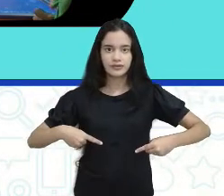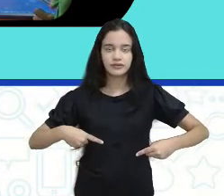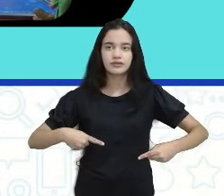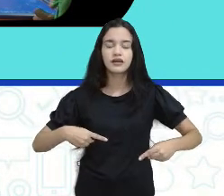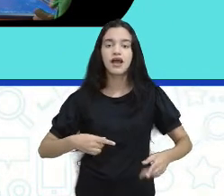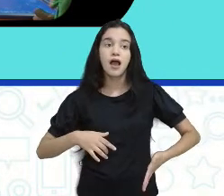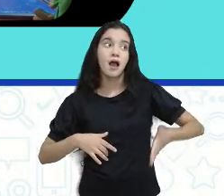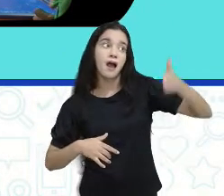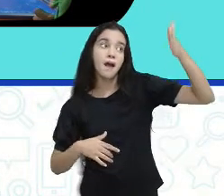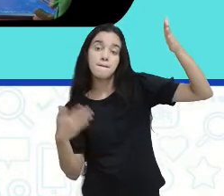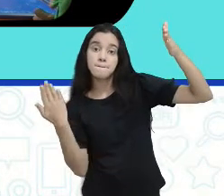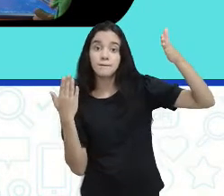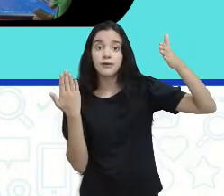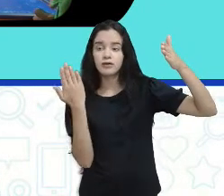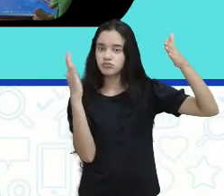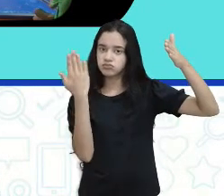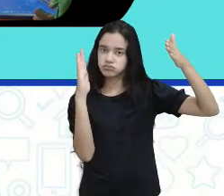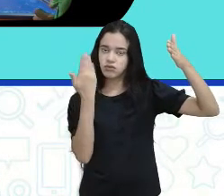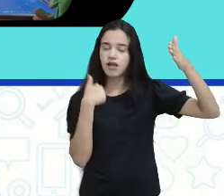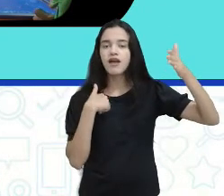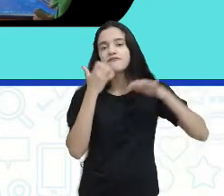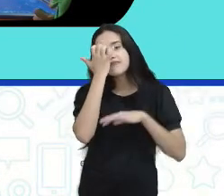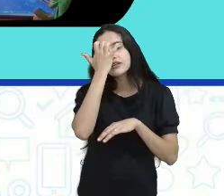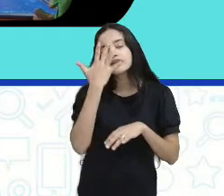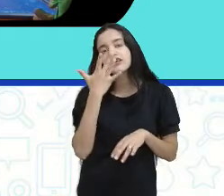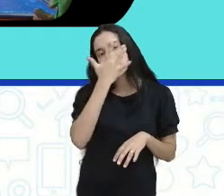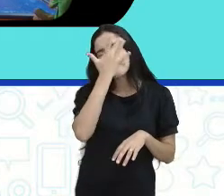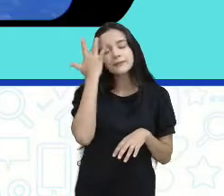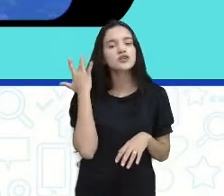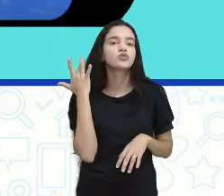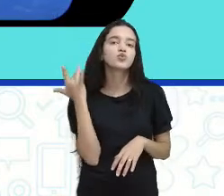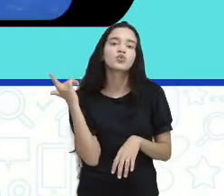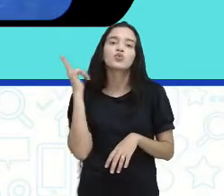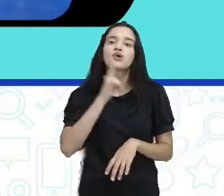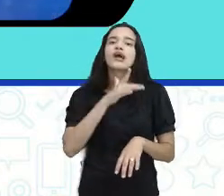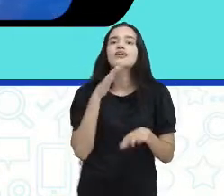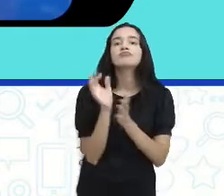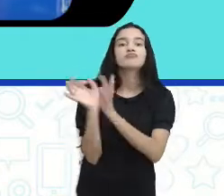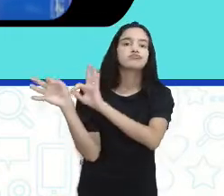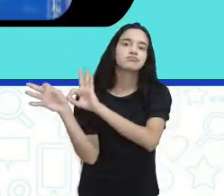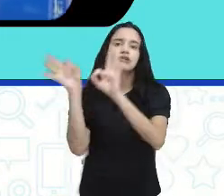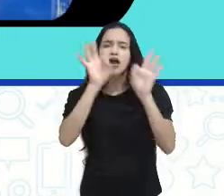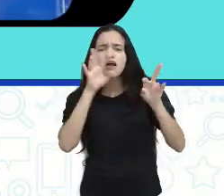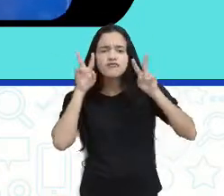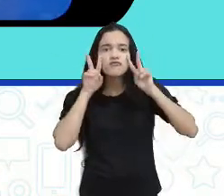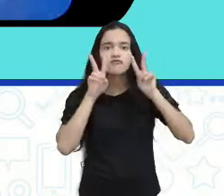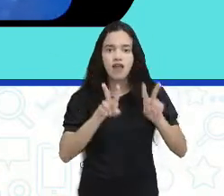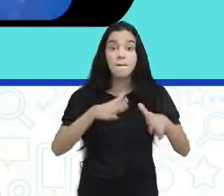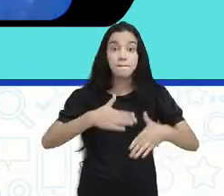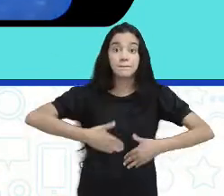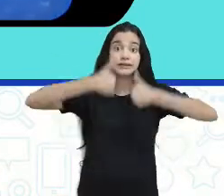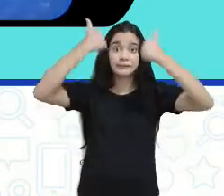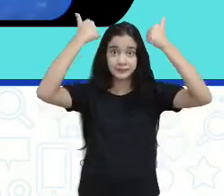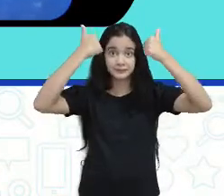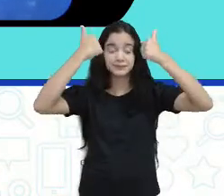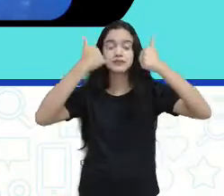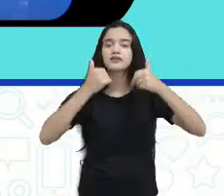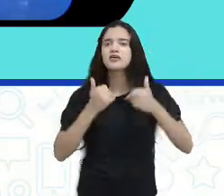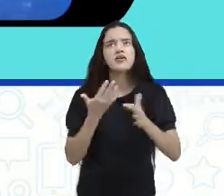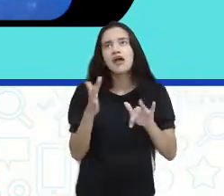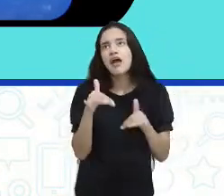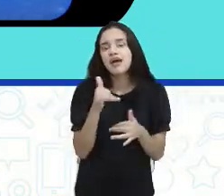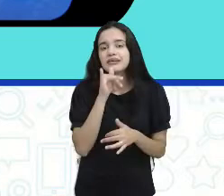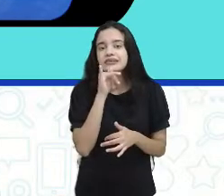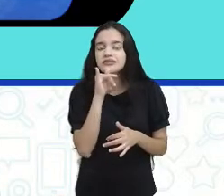a parede de vidro, ela facilita com que as pessoas consigam assistir, né, ver a partida melhor. Não quer